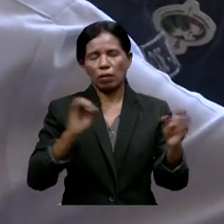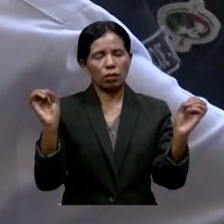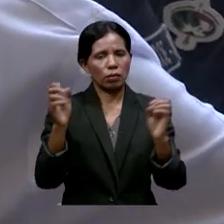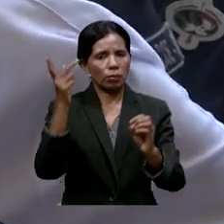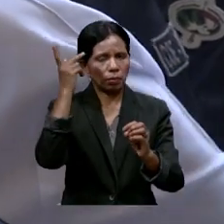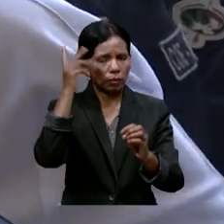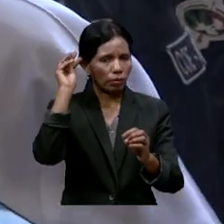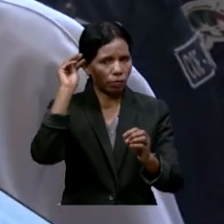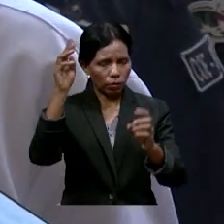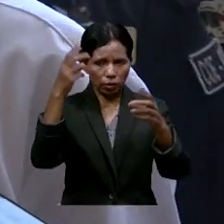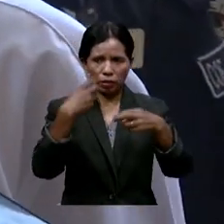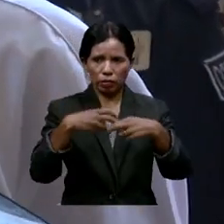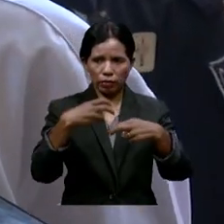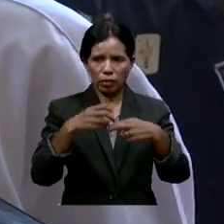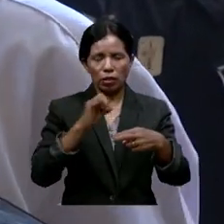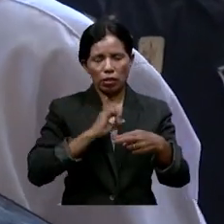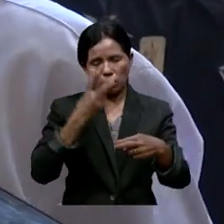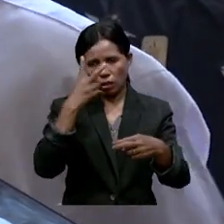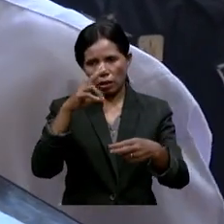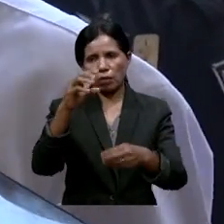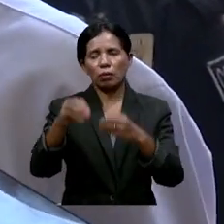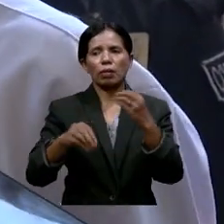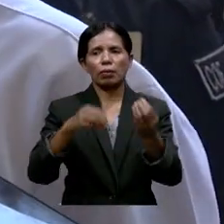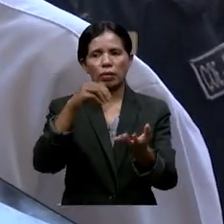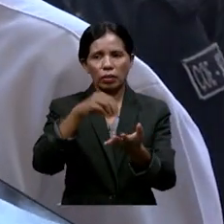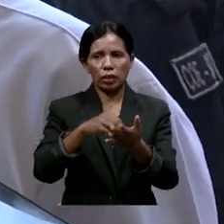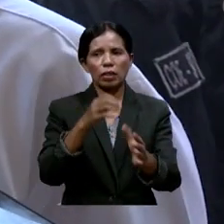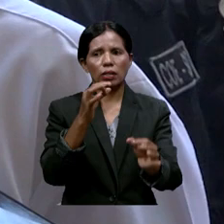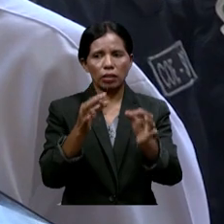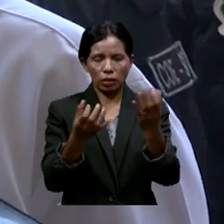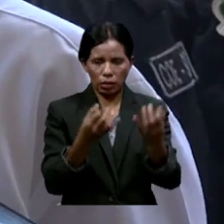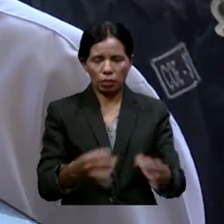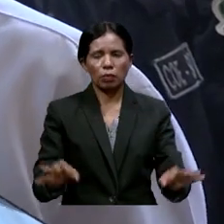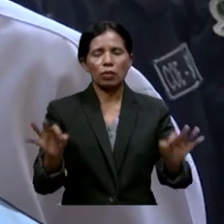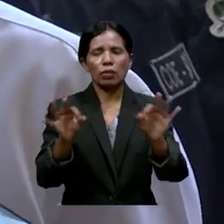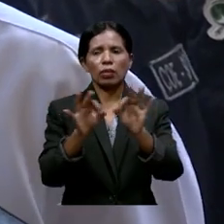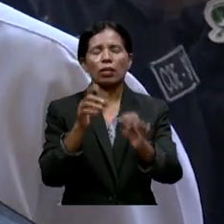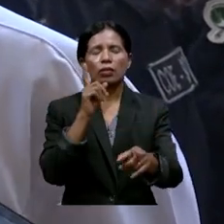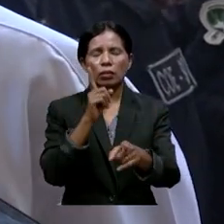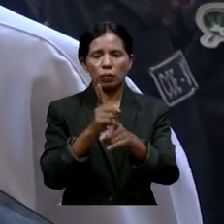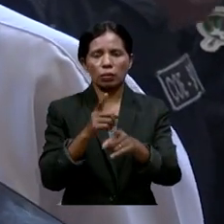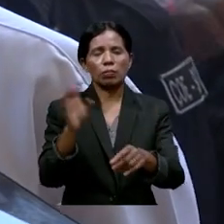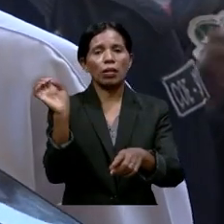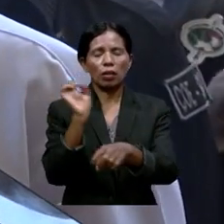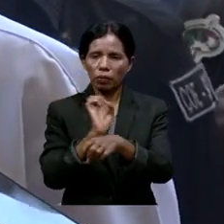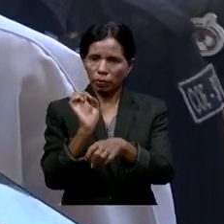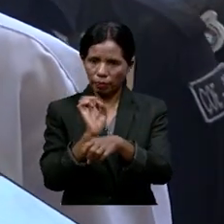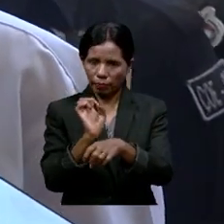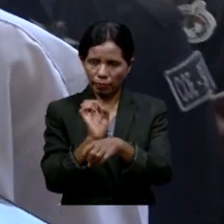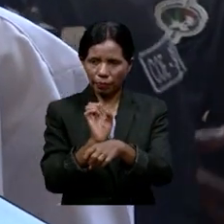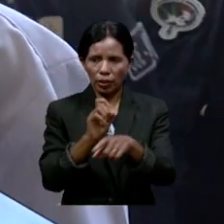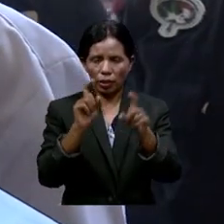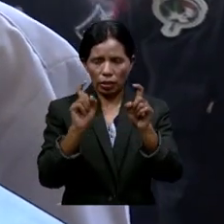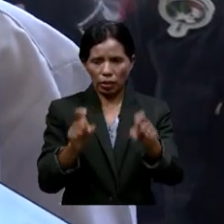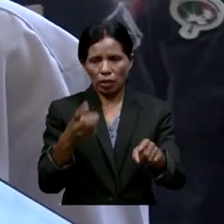ministro, difícil haulo avaliação. Mas importante teve setor economia. Tem que